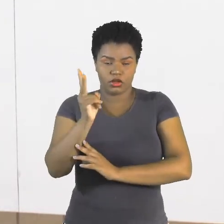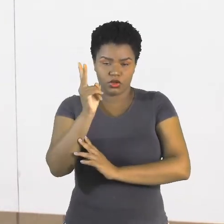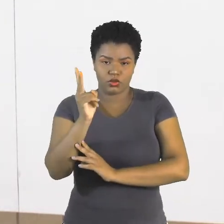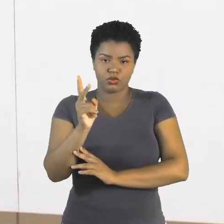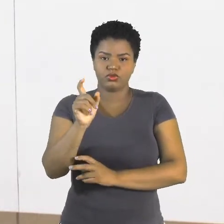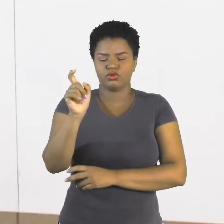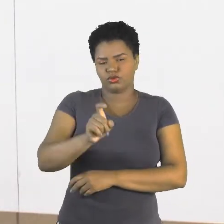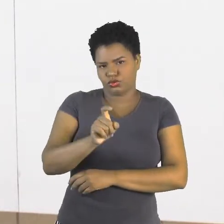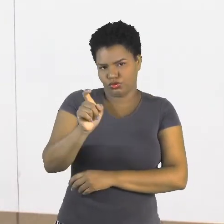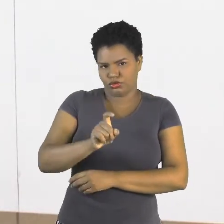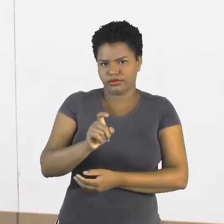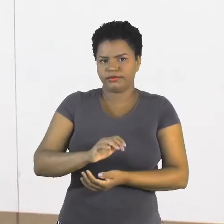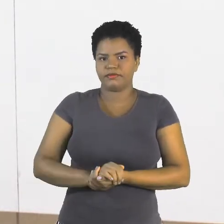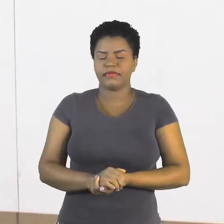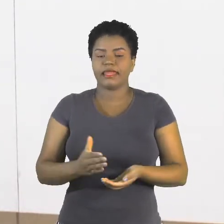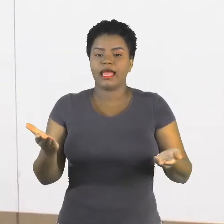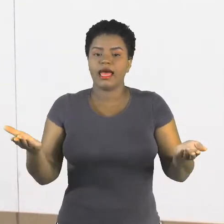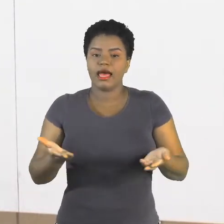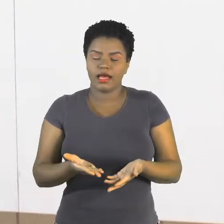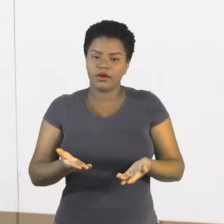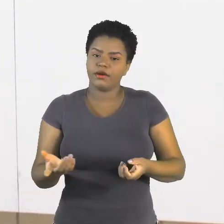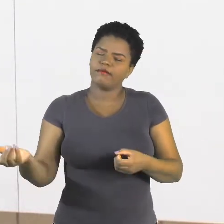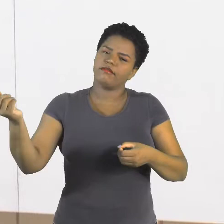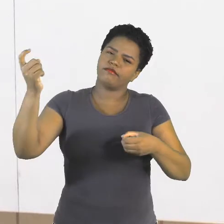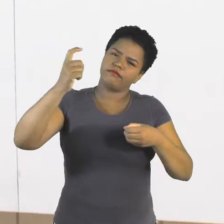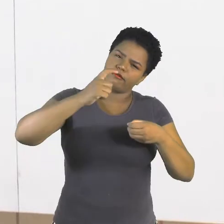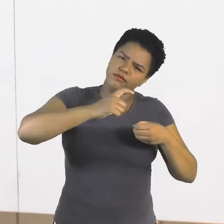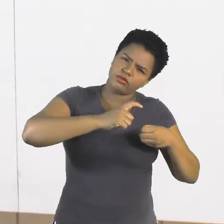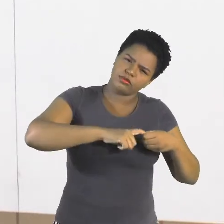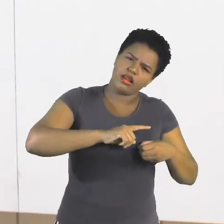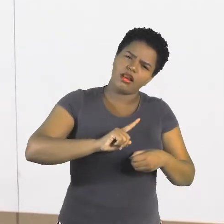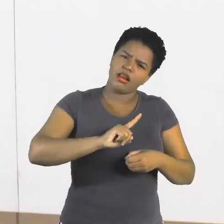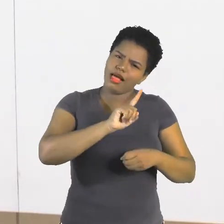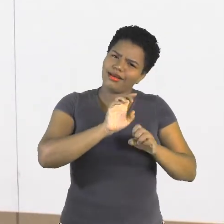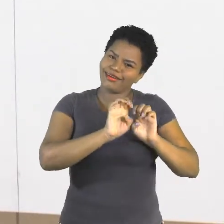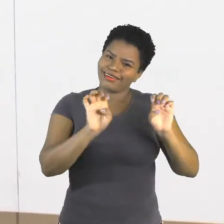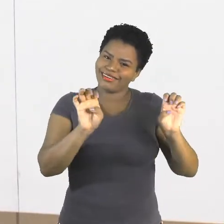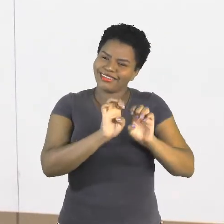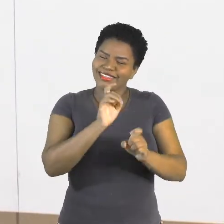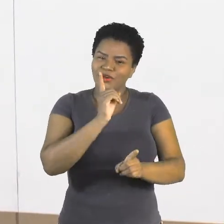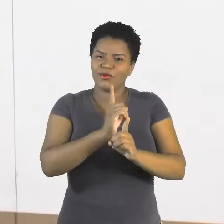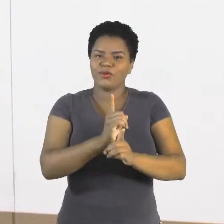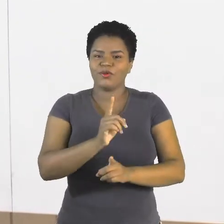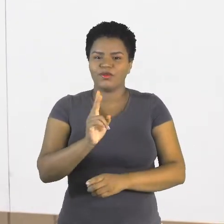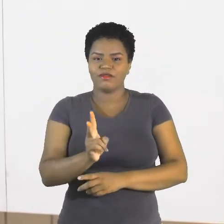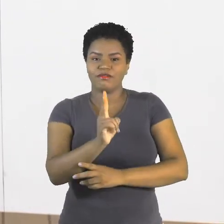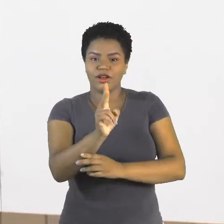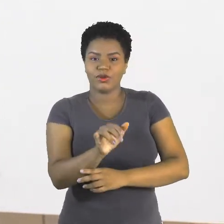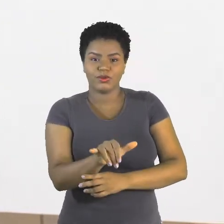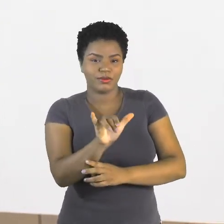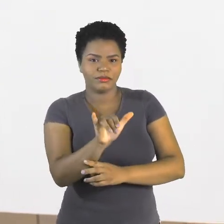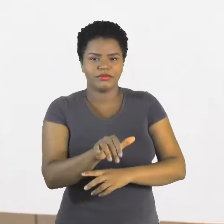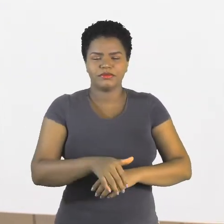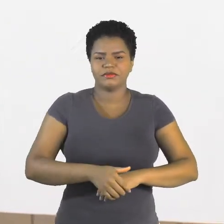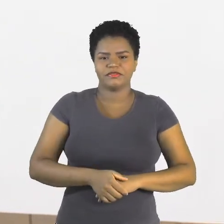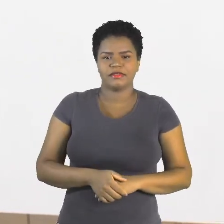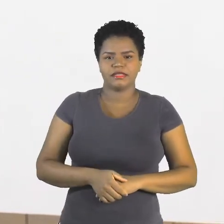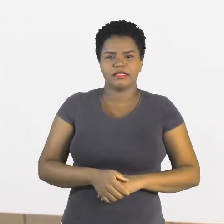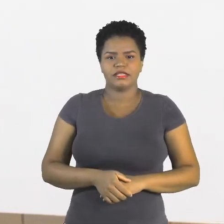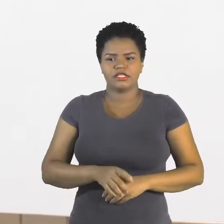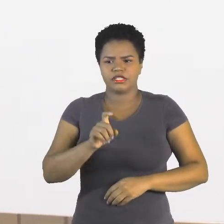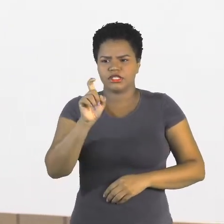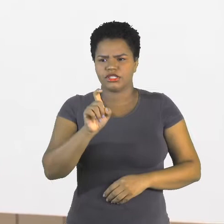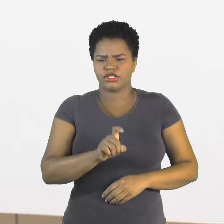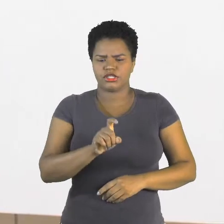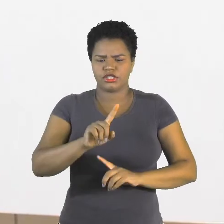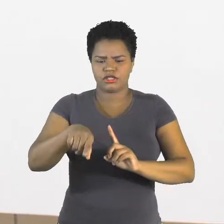do x. Agora, a gente volta lá na equação e encontra o valor do y. Vai ficar x mais y